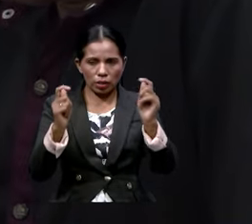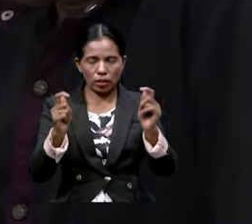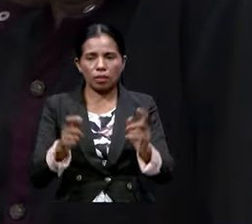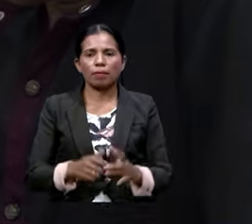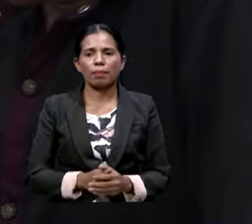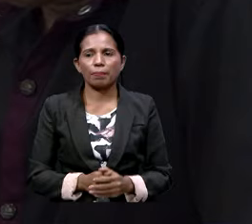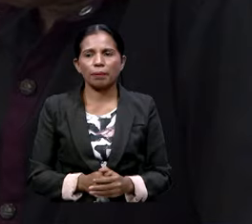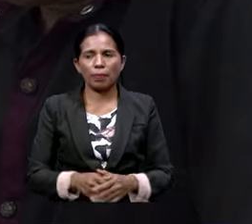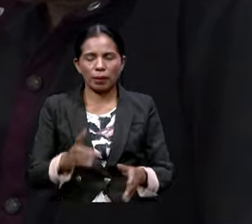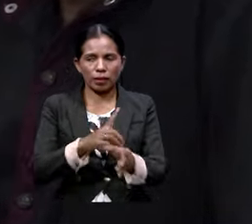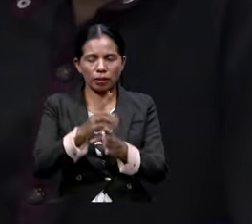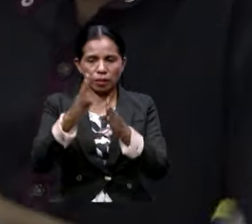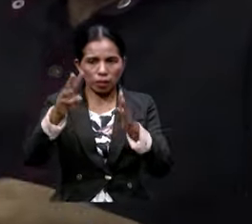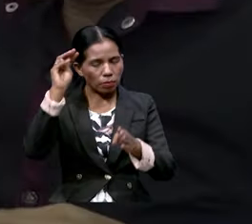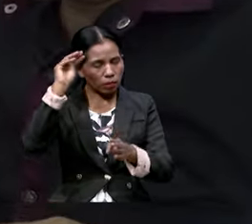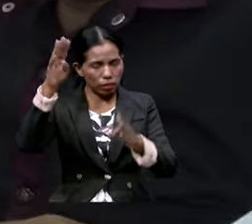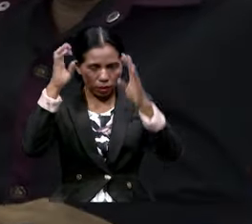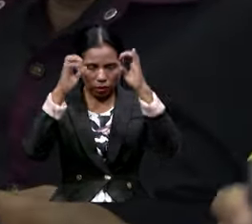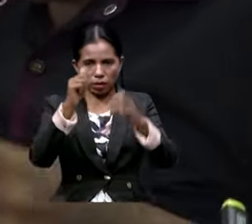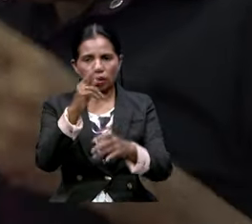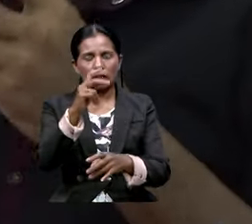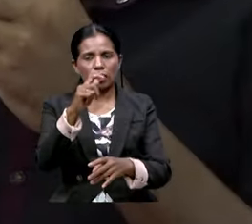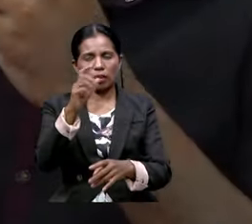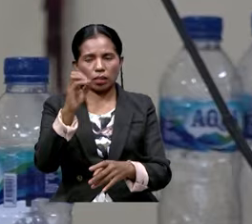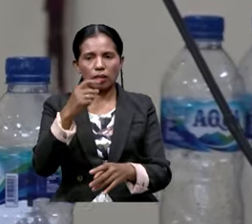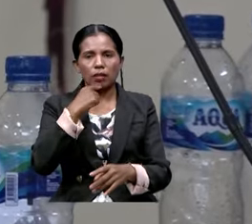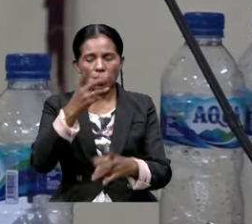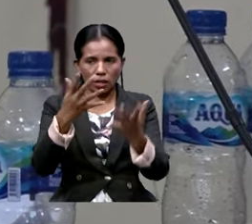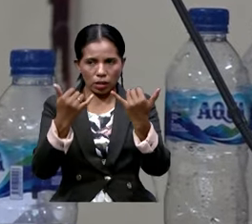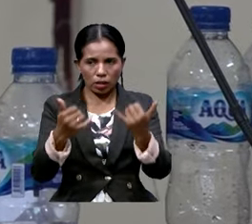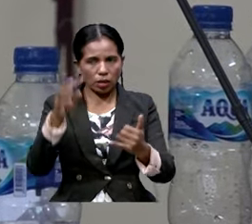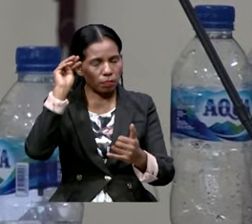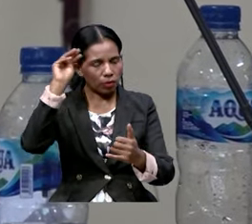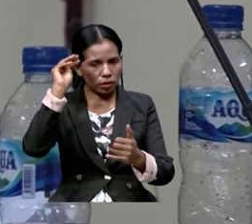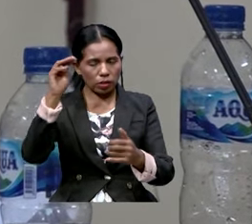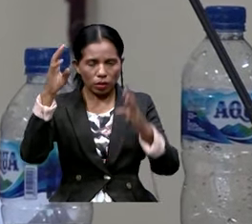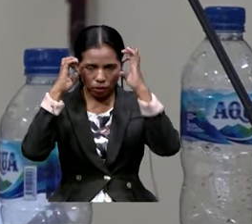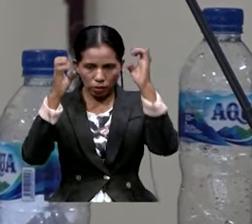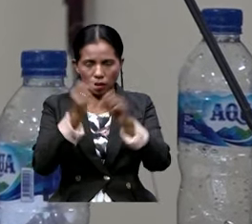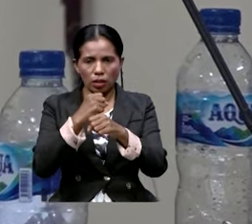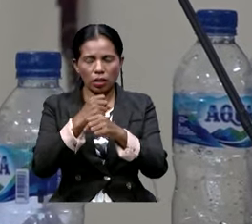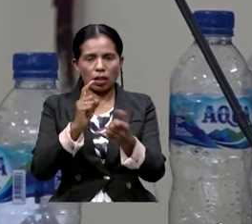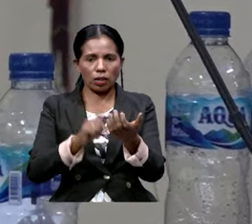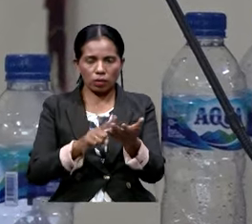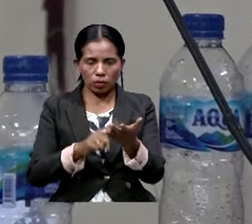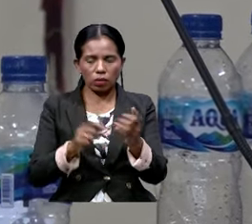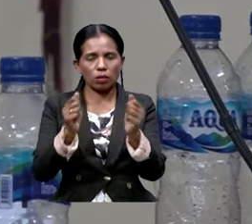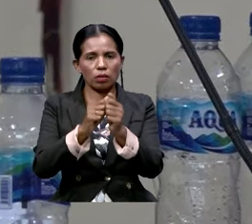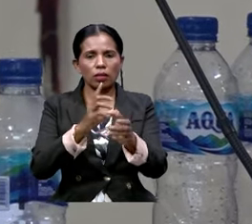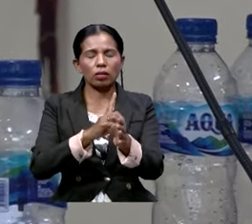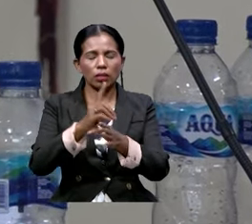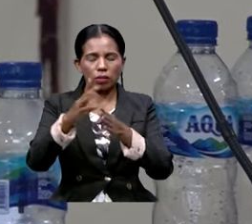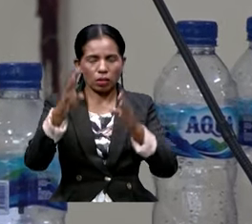Diretora Recursos Humanos Ministério da Educação, Anita Tavares, informa, dadaune Ministério da Educação, halohela discussão ho diretor da